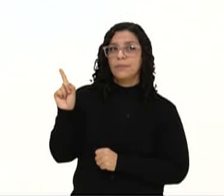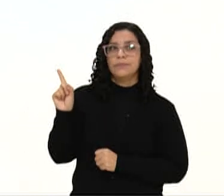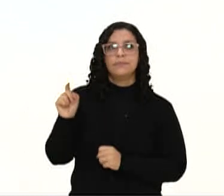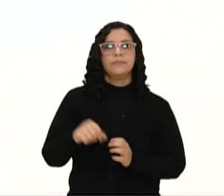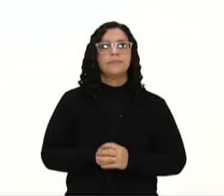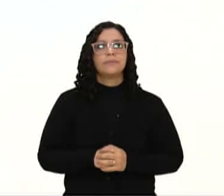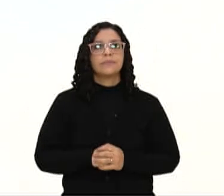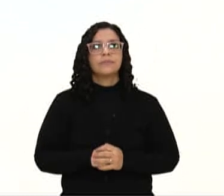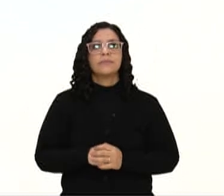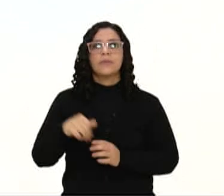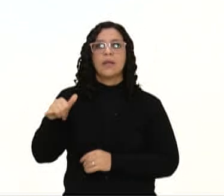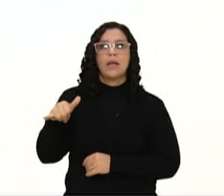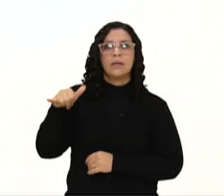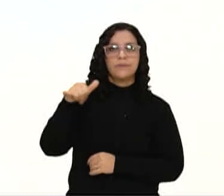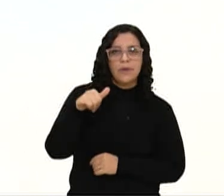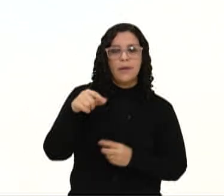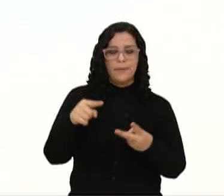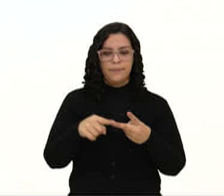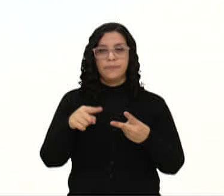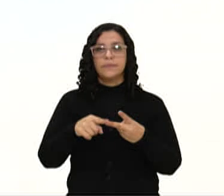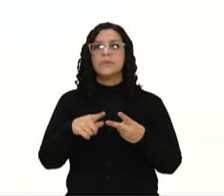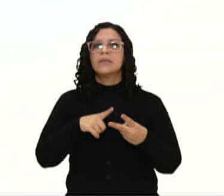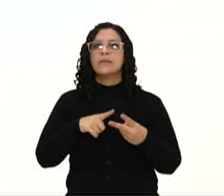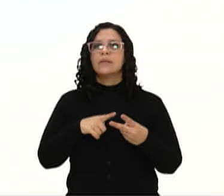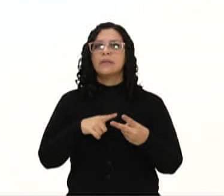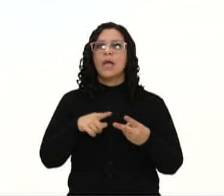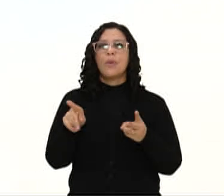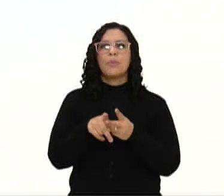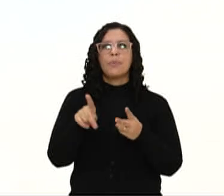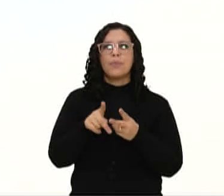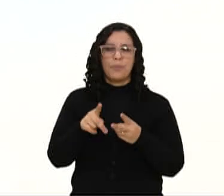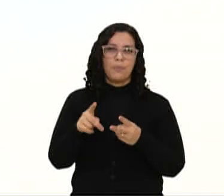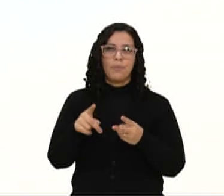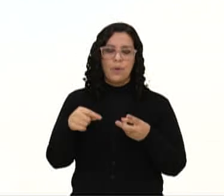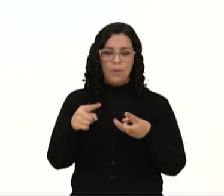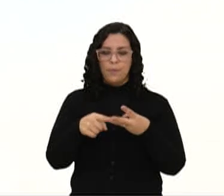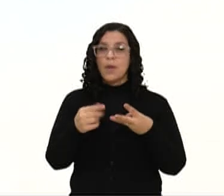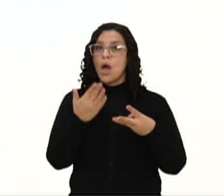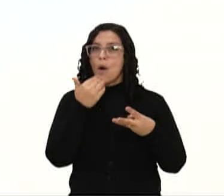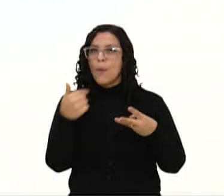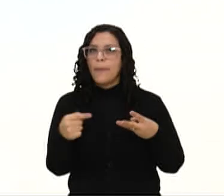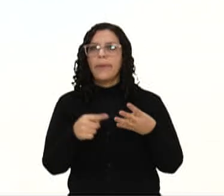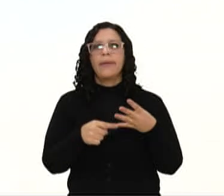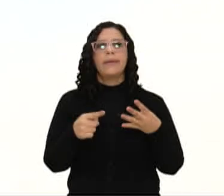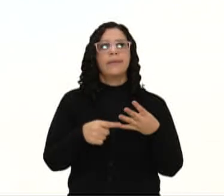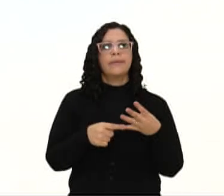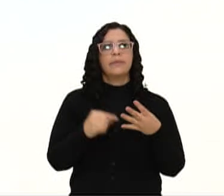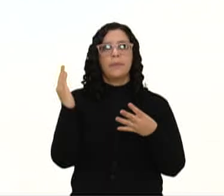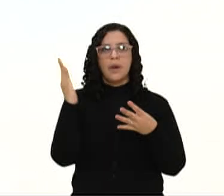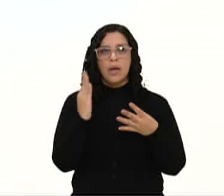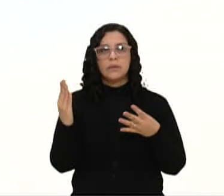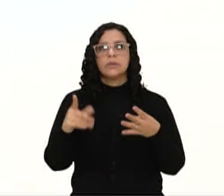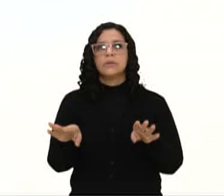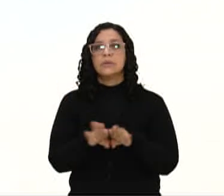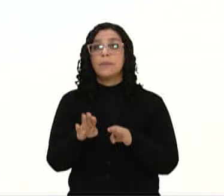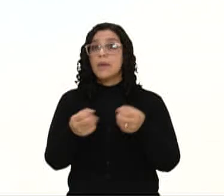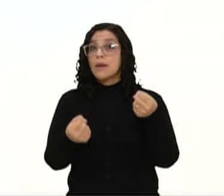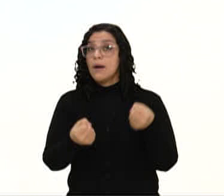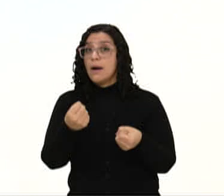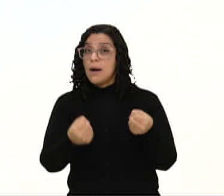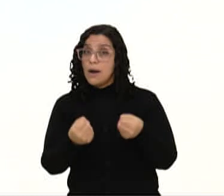indústrias, né, aeroespacial, aeronáutica, indústria alimentícia, que é bem importante no Brasil, a